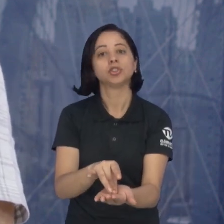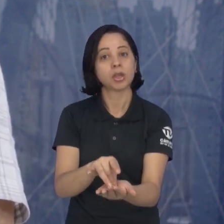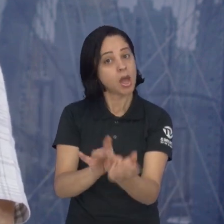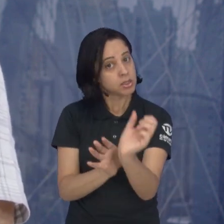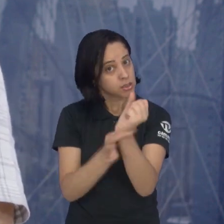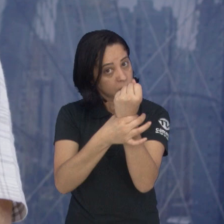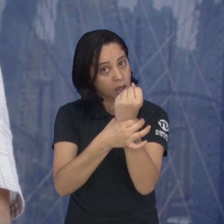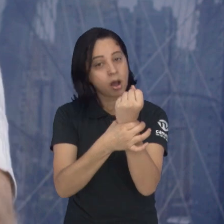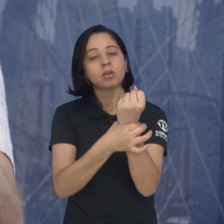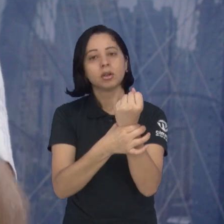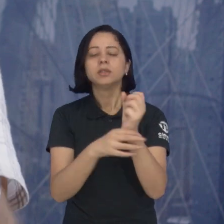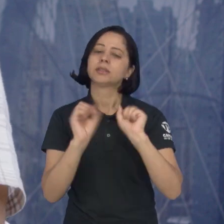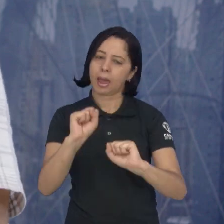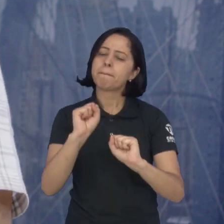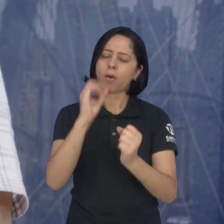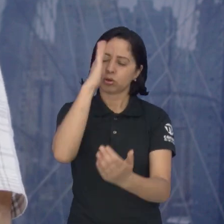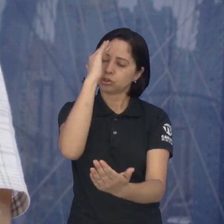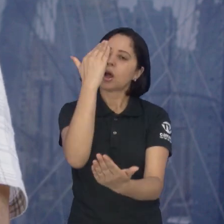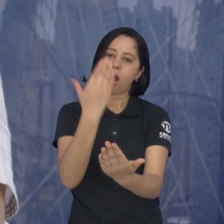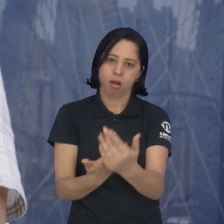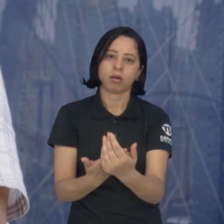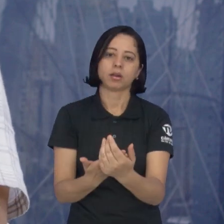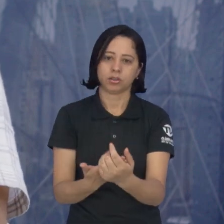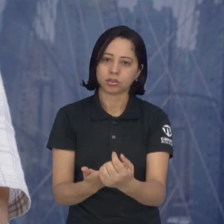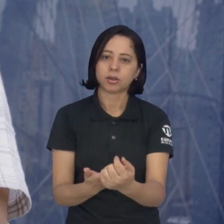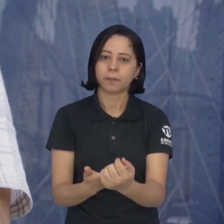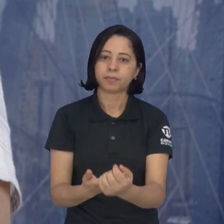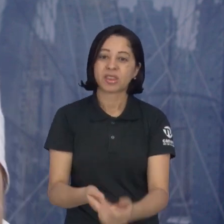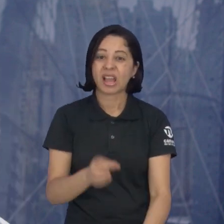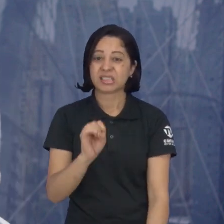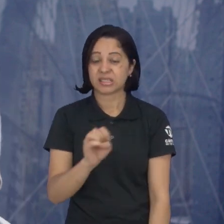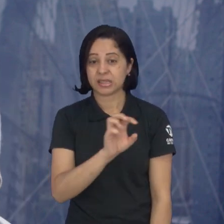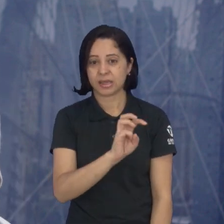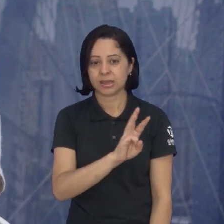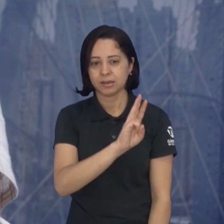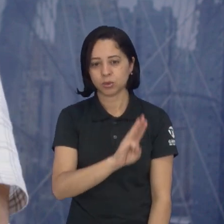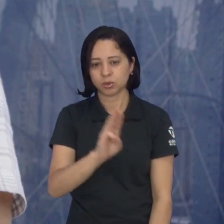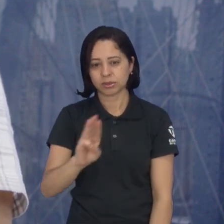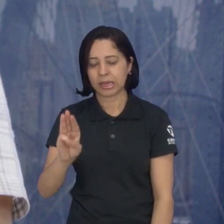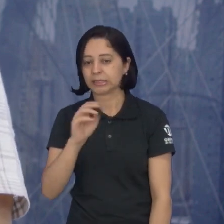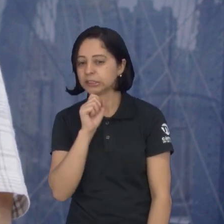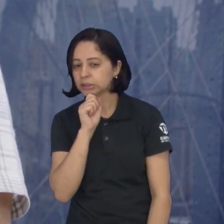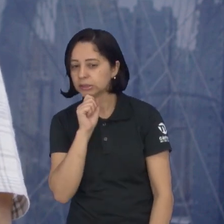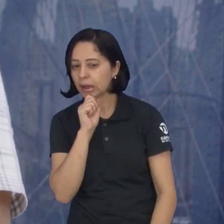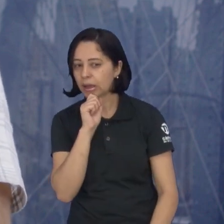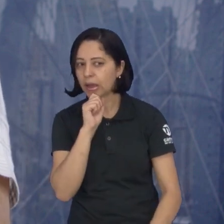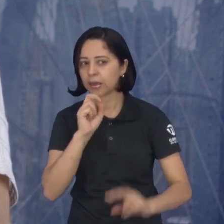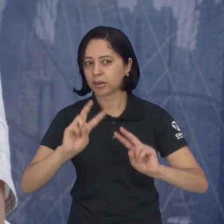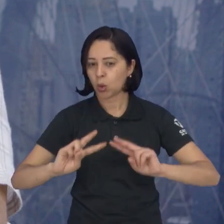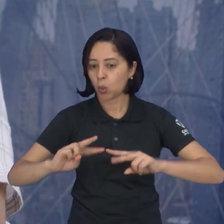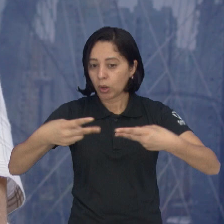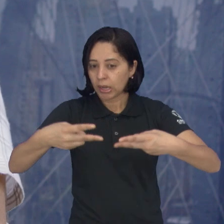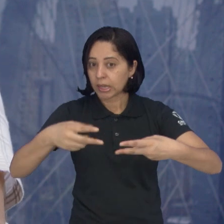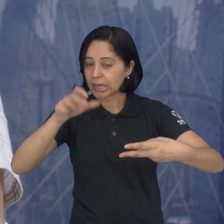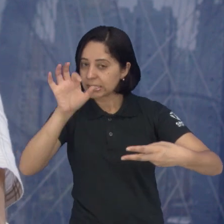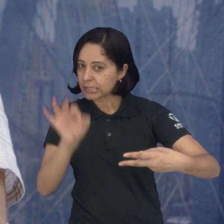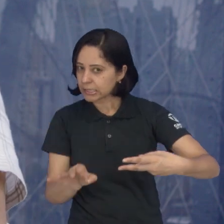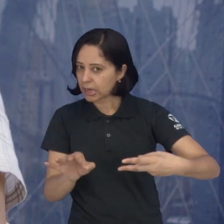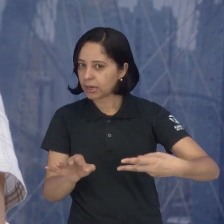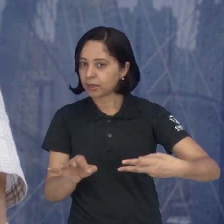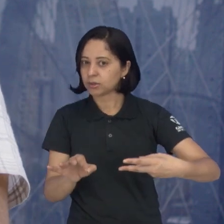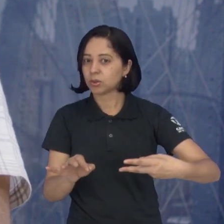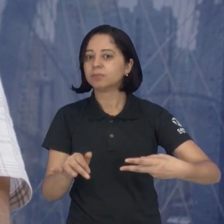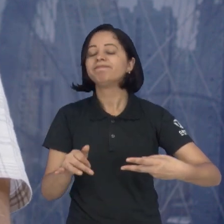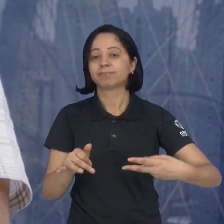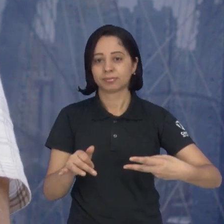confiável, né? Isso. Se aquele site, ele realmente, você vai poder pagar ali dentro, tá? E evite um pouco, hoje em